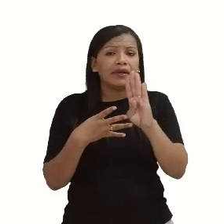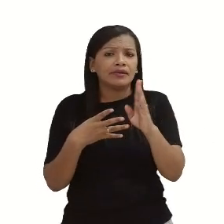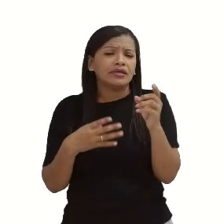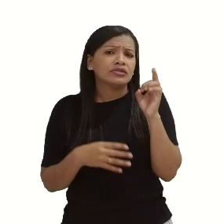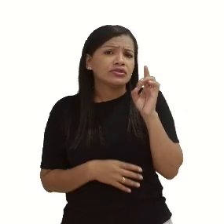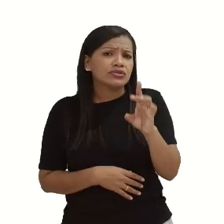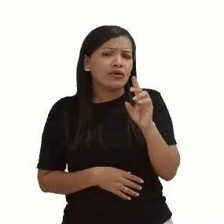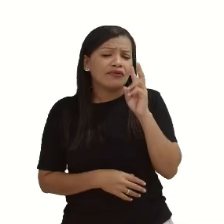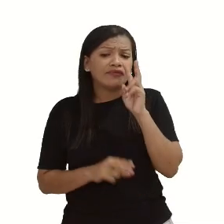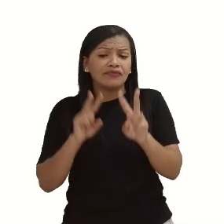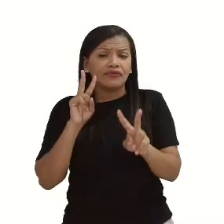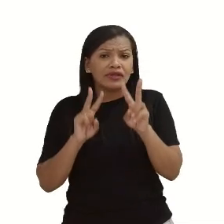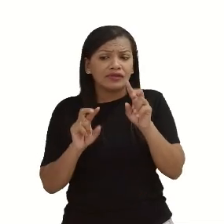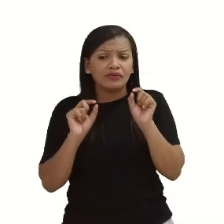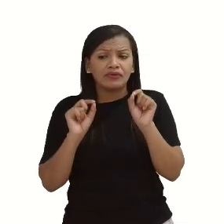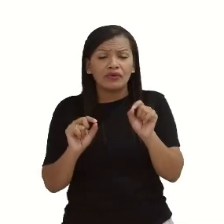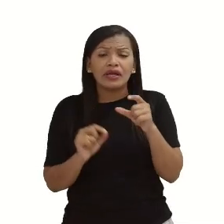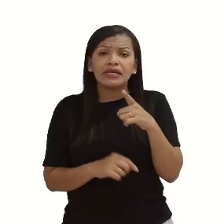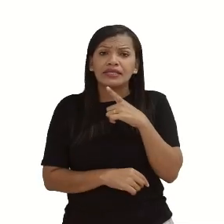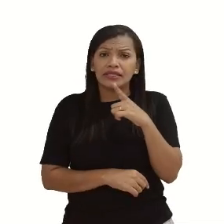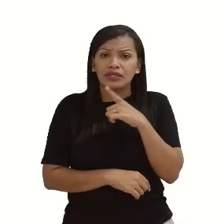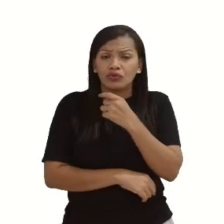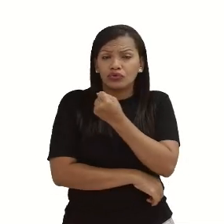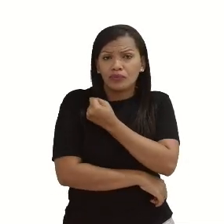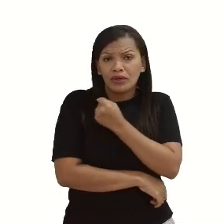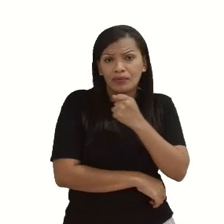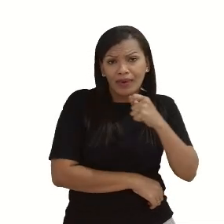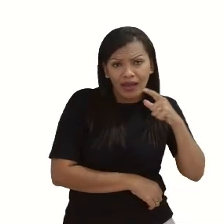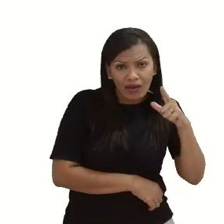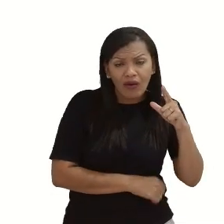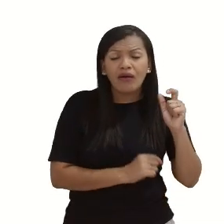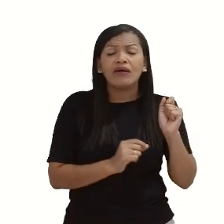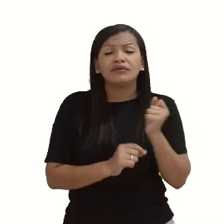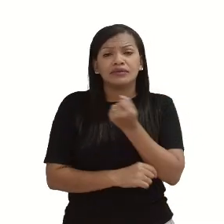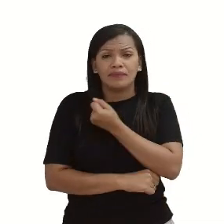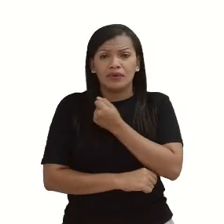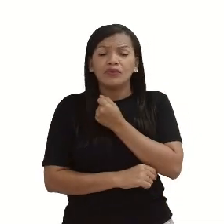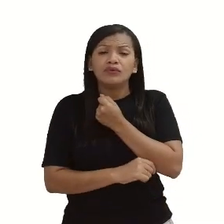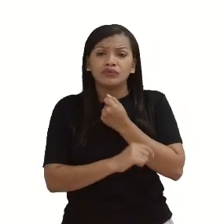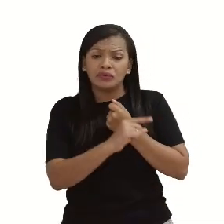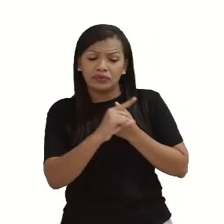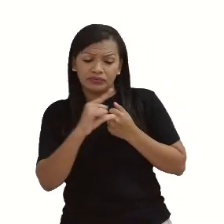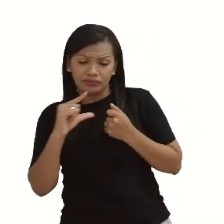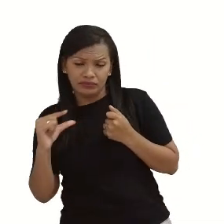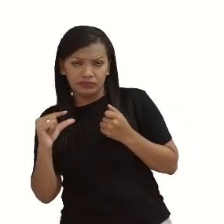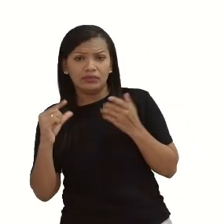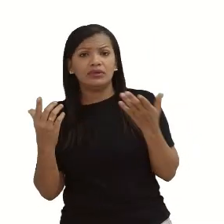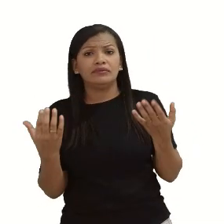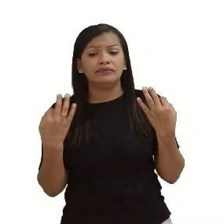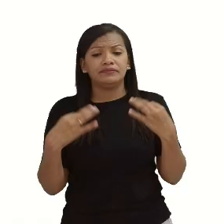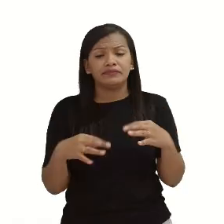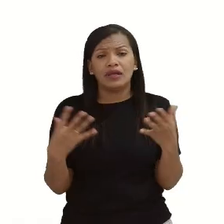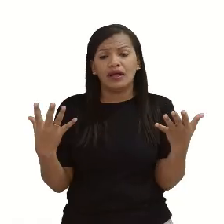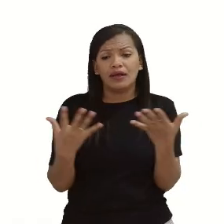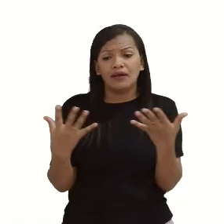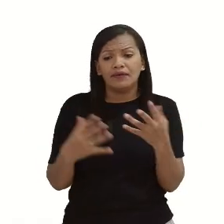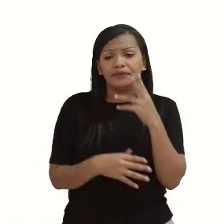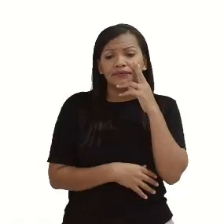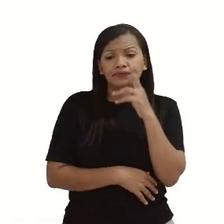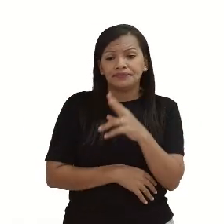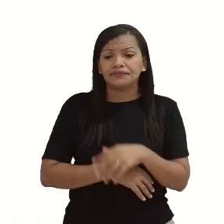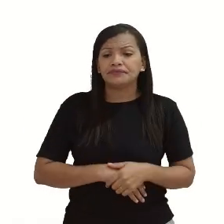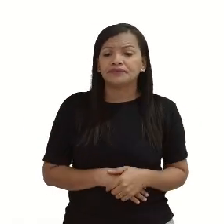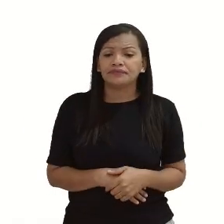observando os extremos, o que tem o maior valor e o que tem o menor valor. Nesse caso aí, ó, vamos conferir os